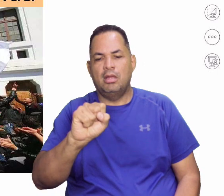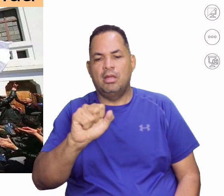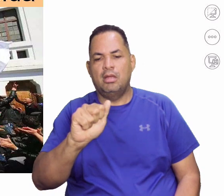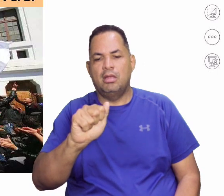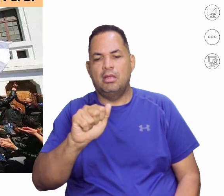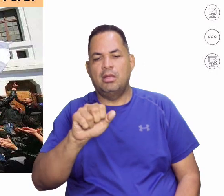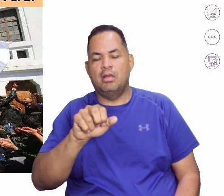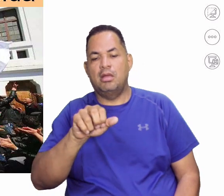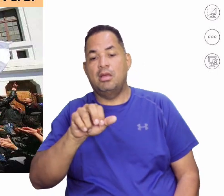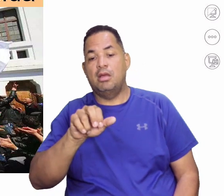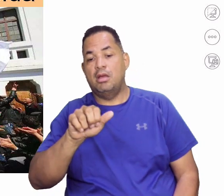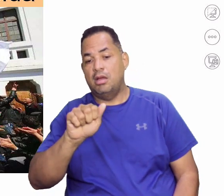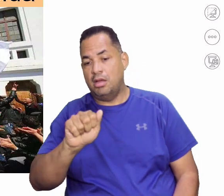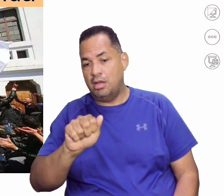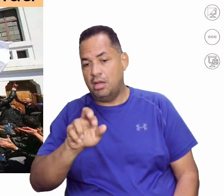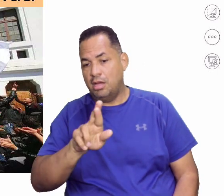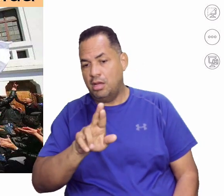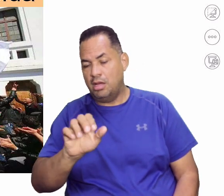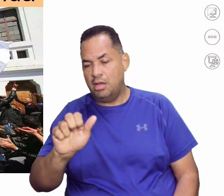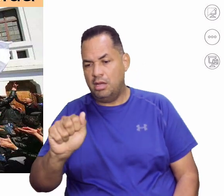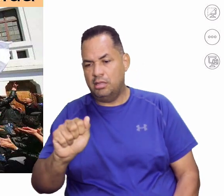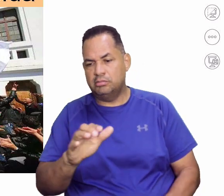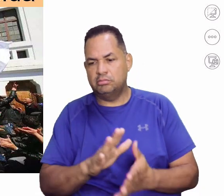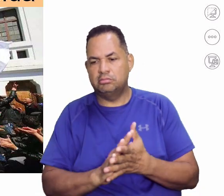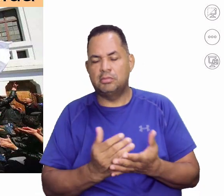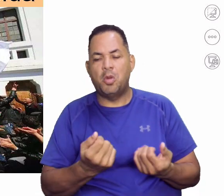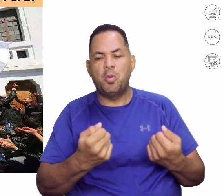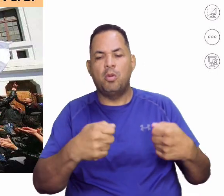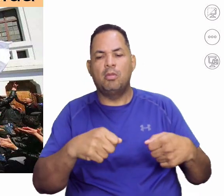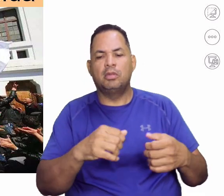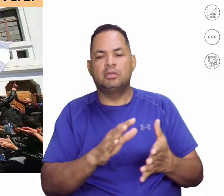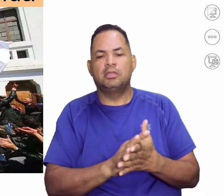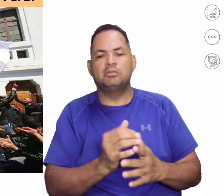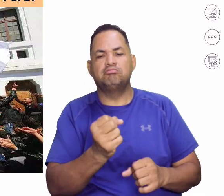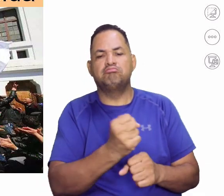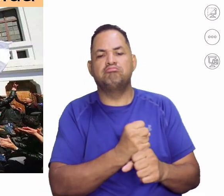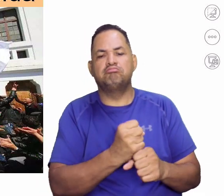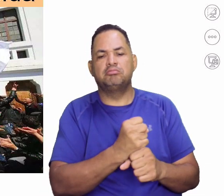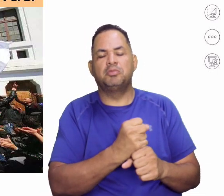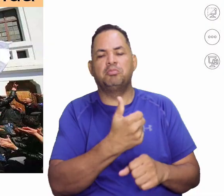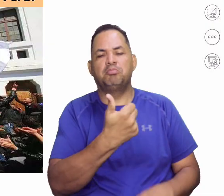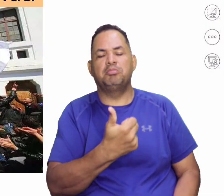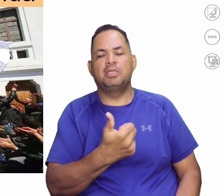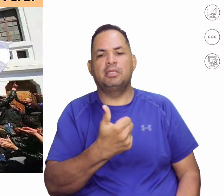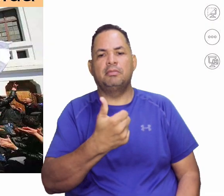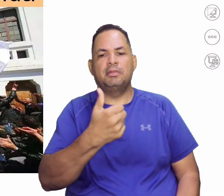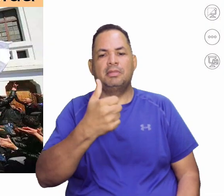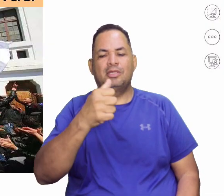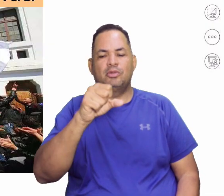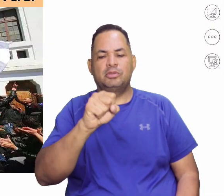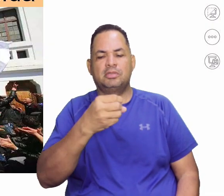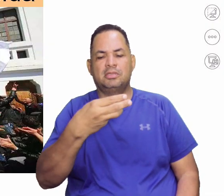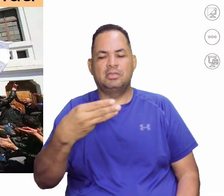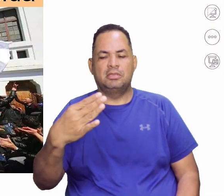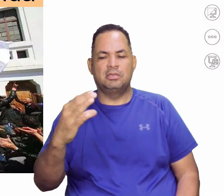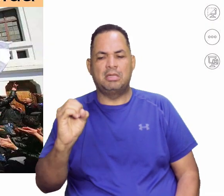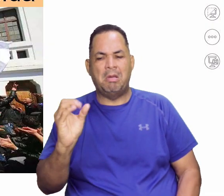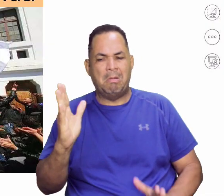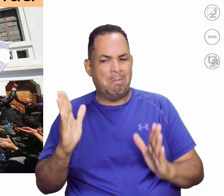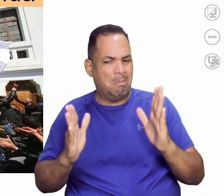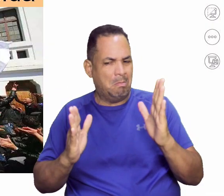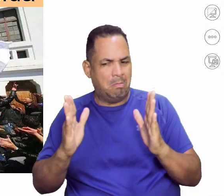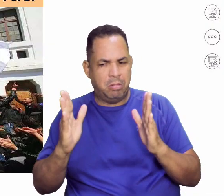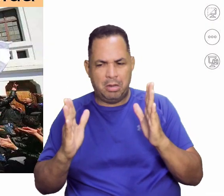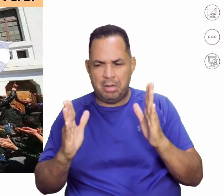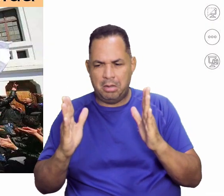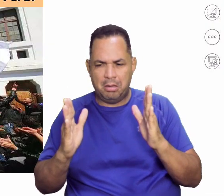dominados pelos franceses em 1830. Em 1830. Olha só